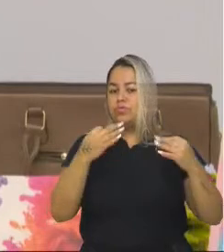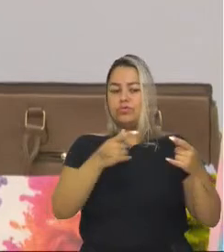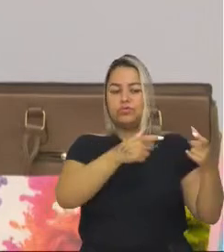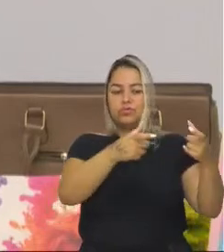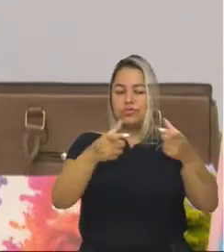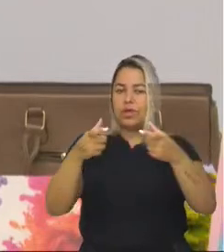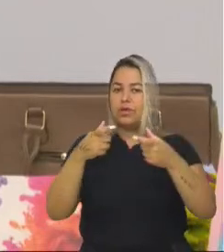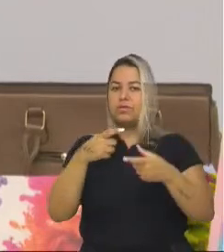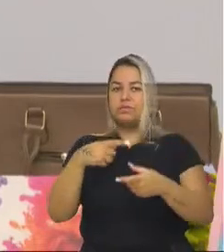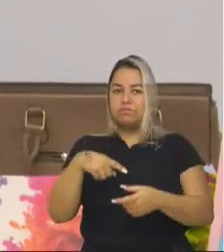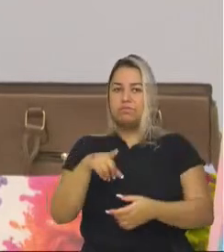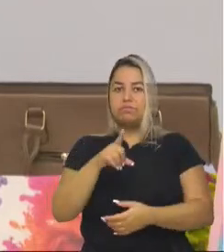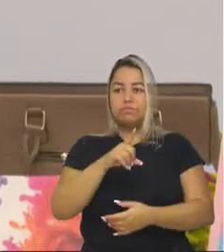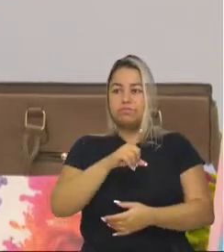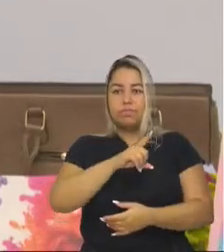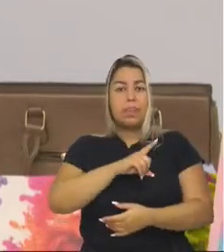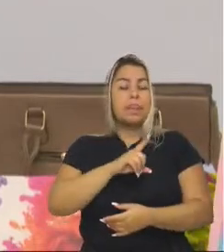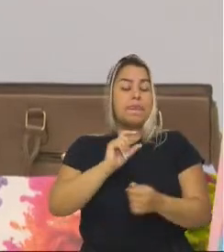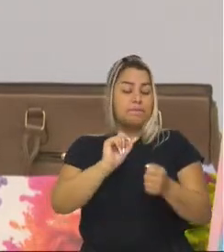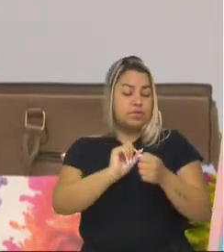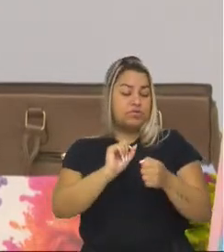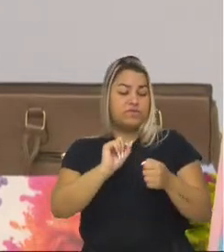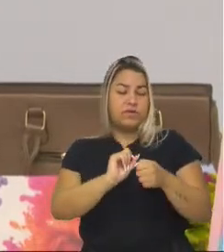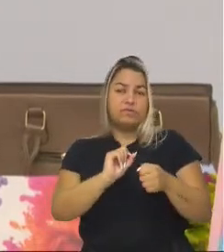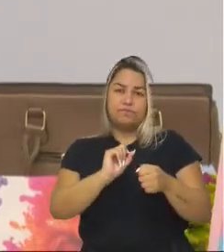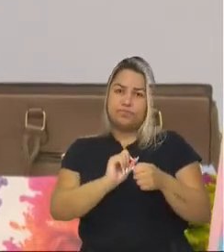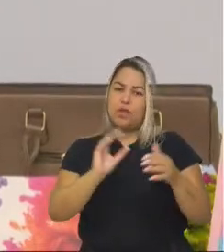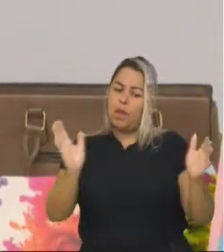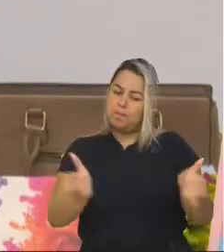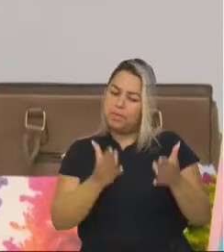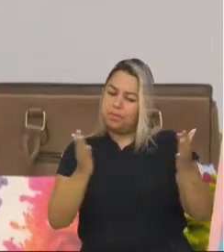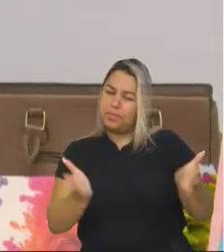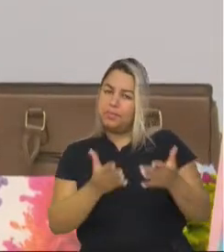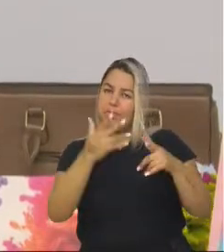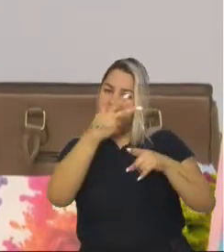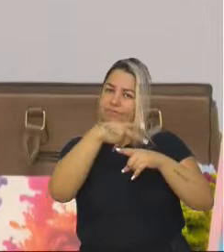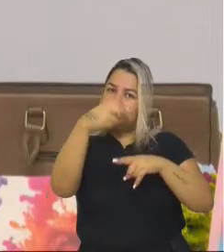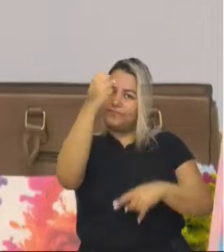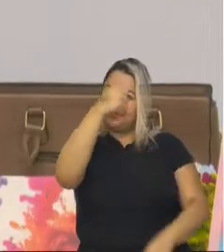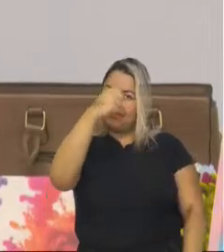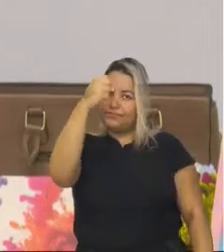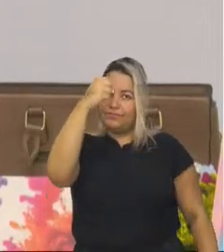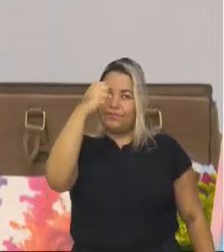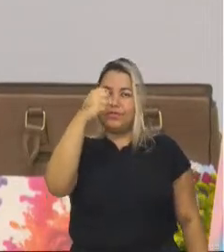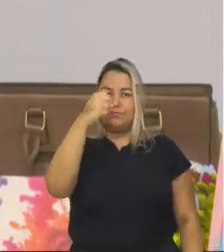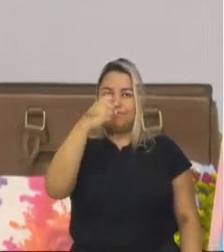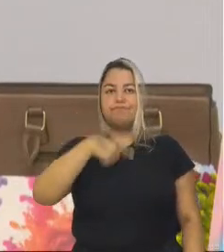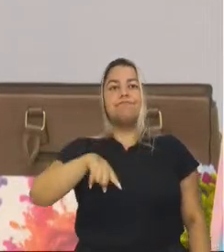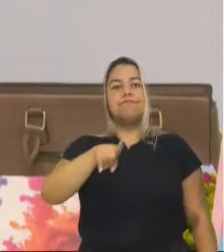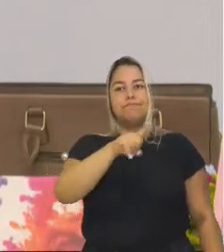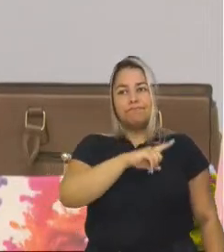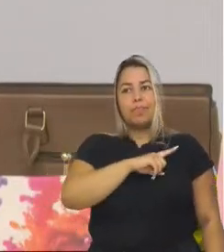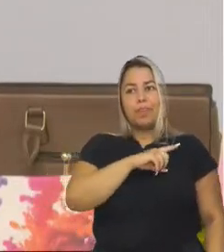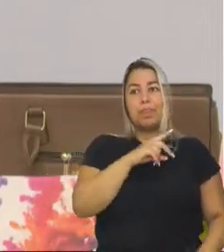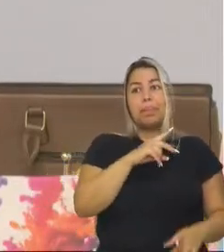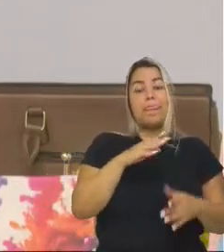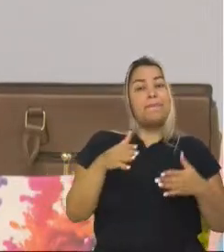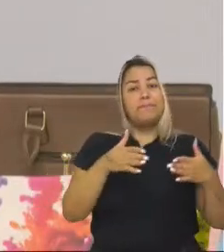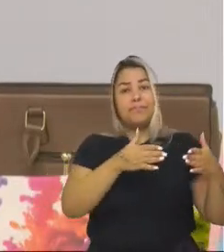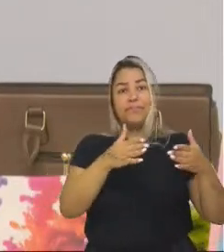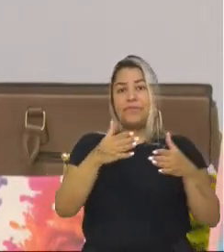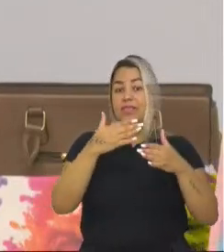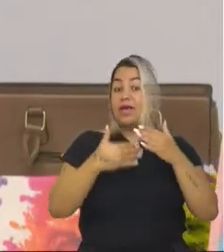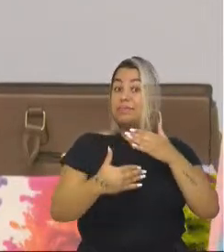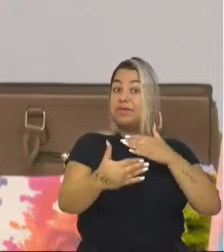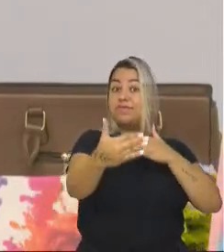lugares, de fazer e promover vitórias. Então, a nossa trajetória é daqui para frente, daqui